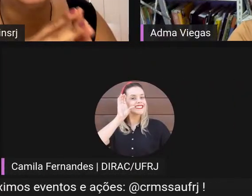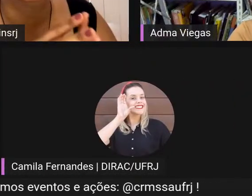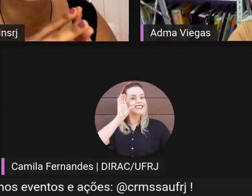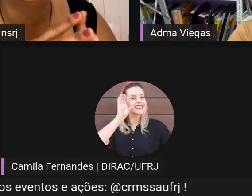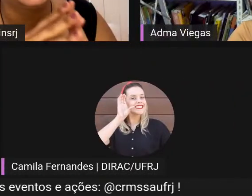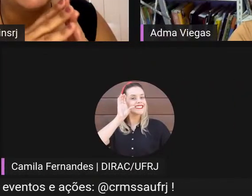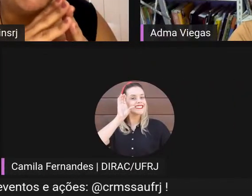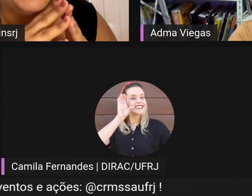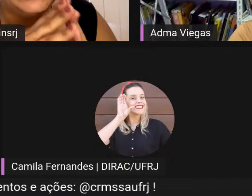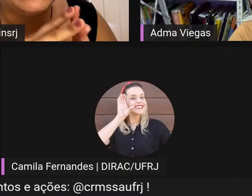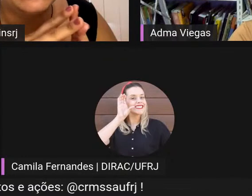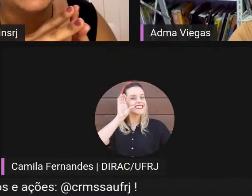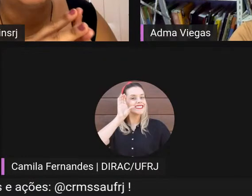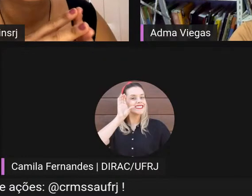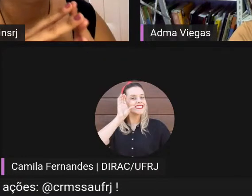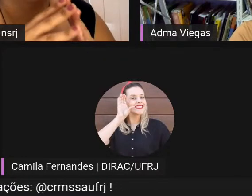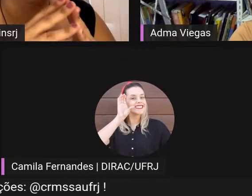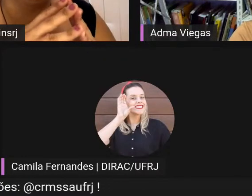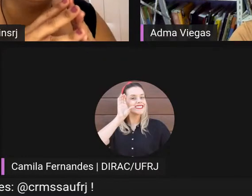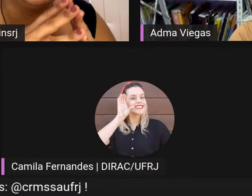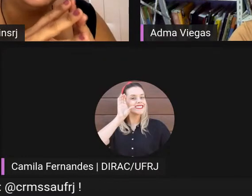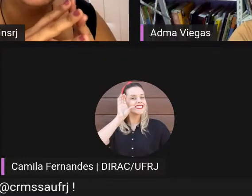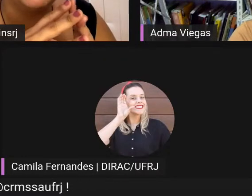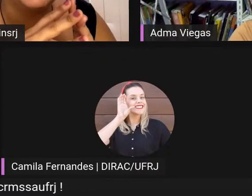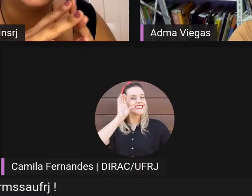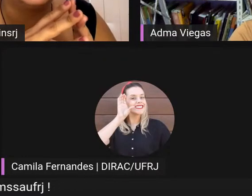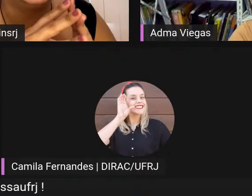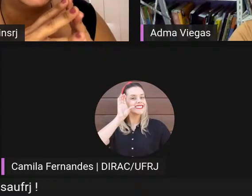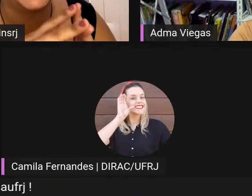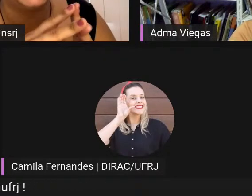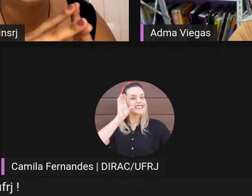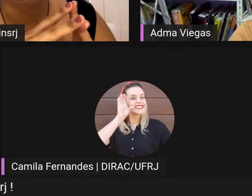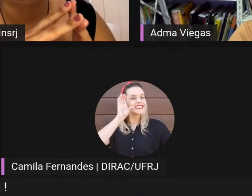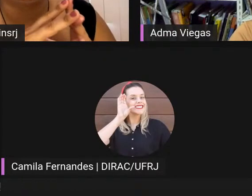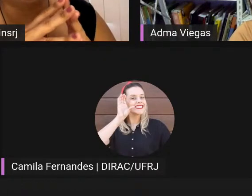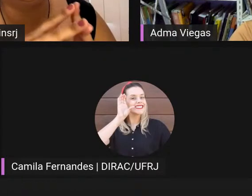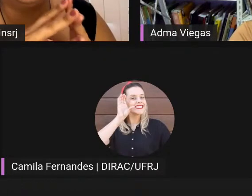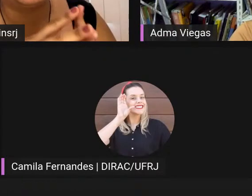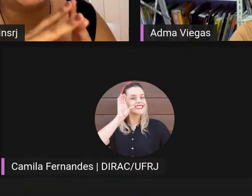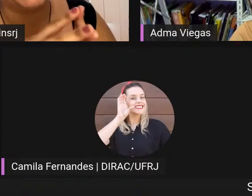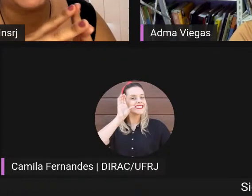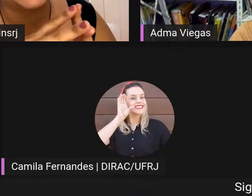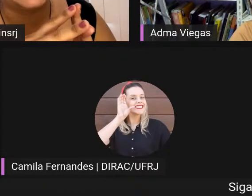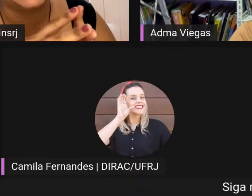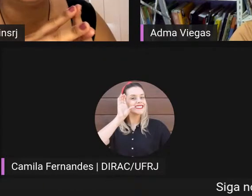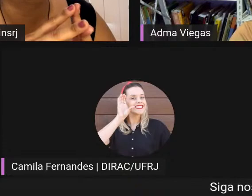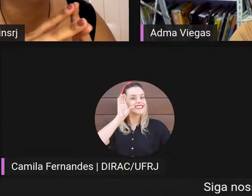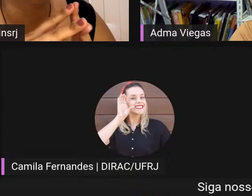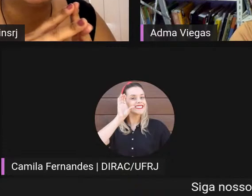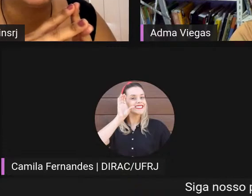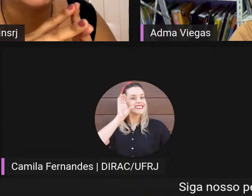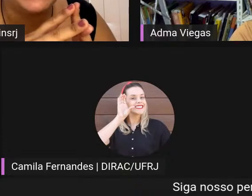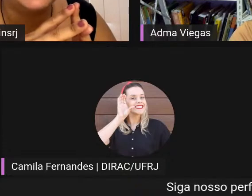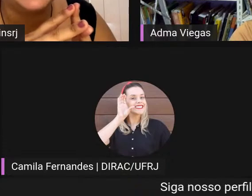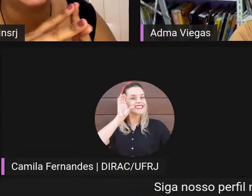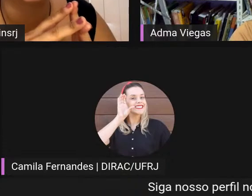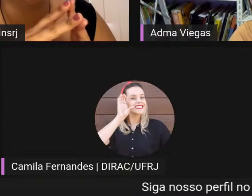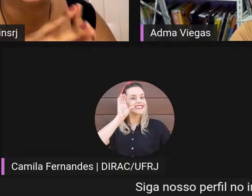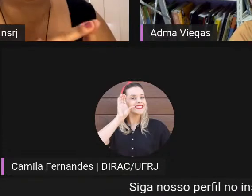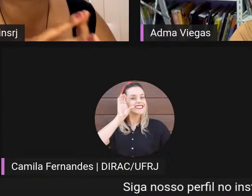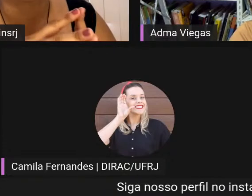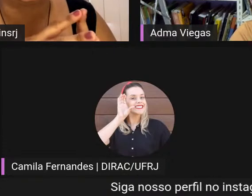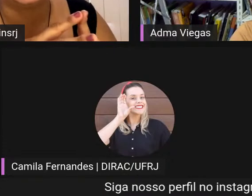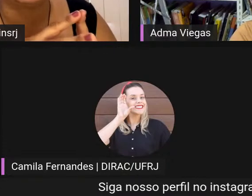pode mais consentir com isso. A gente não pode deixar esse governo da forma de que está. Nós temos uma